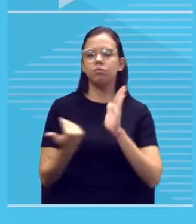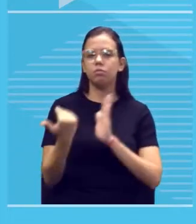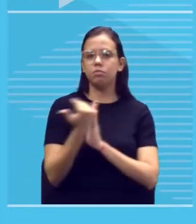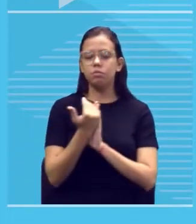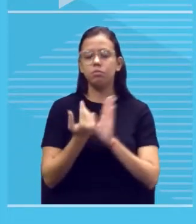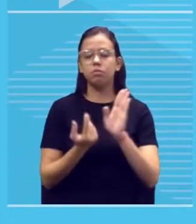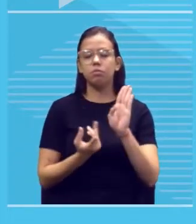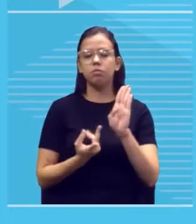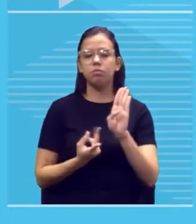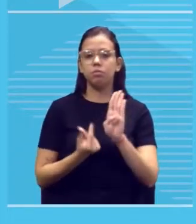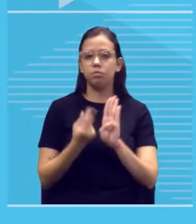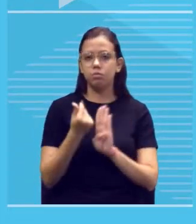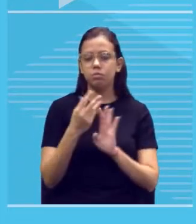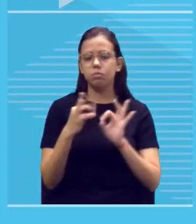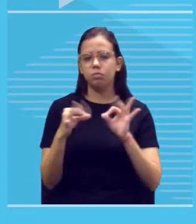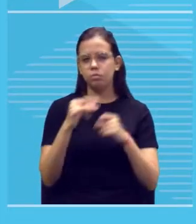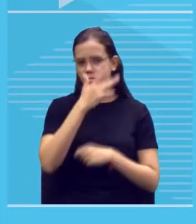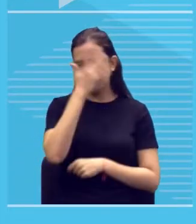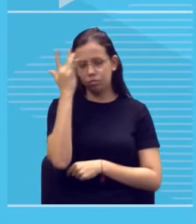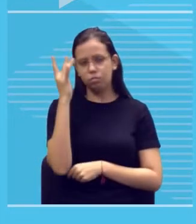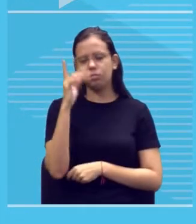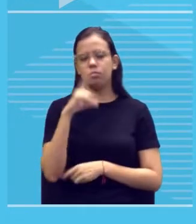todo comerciante